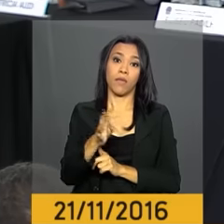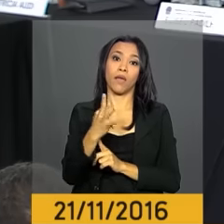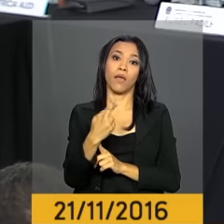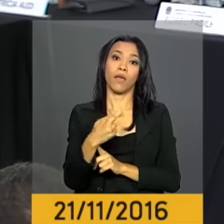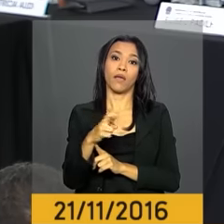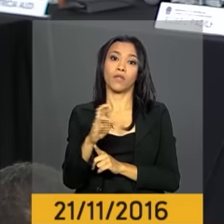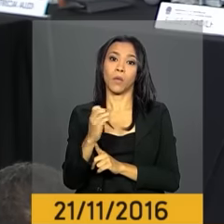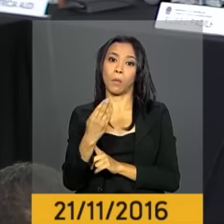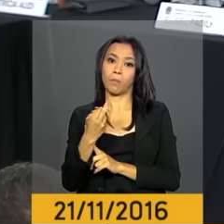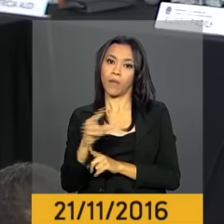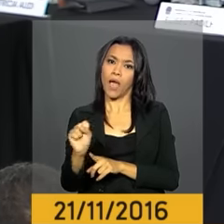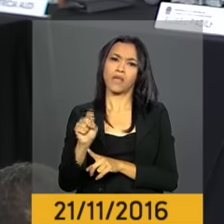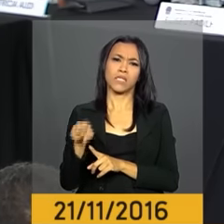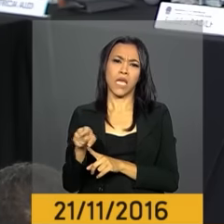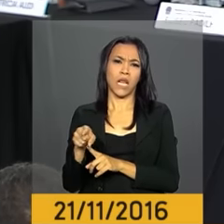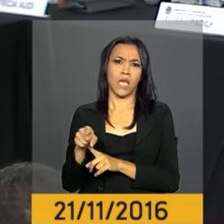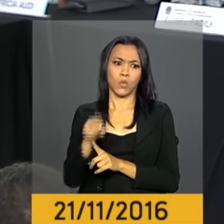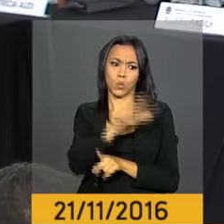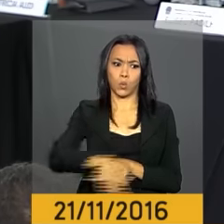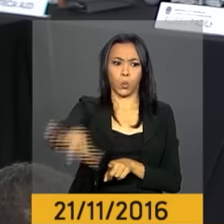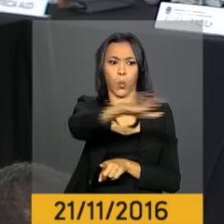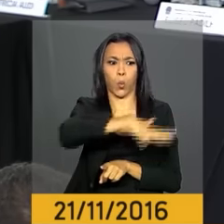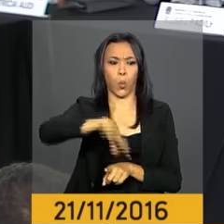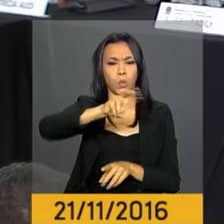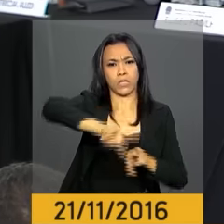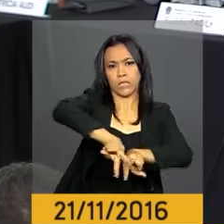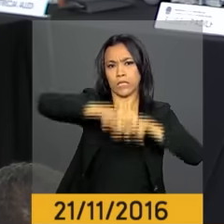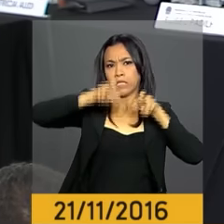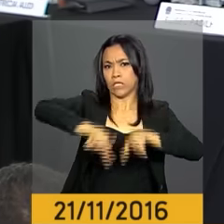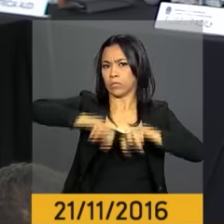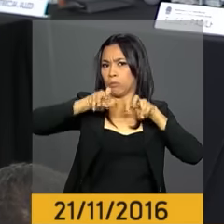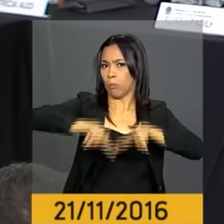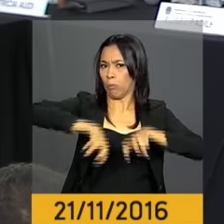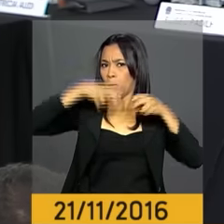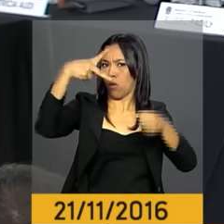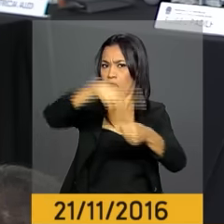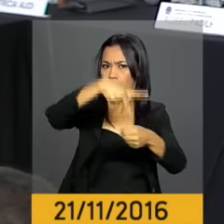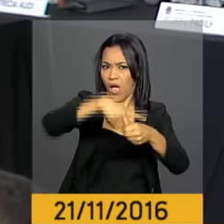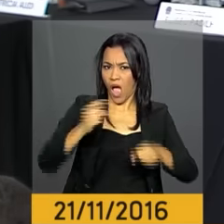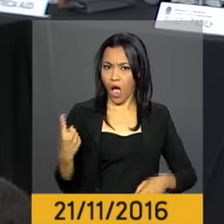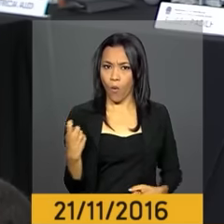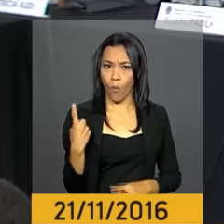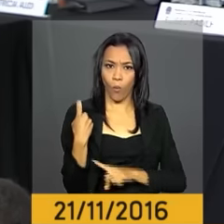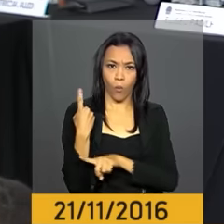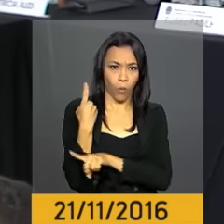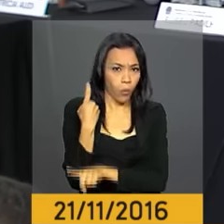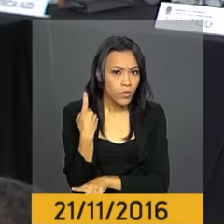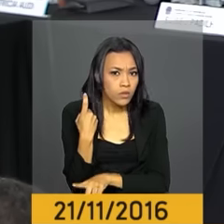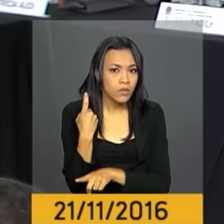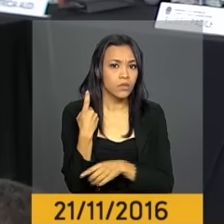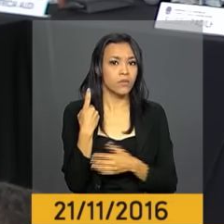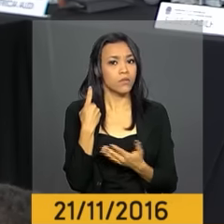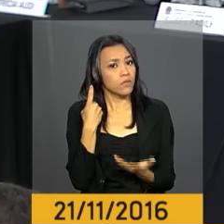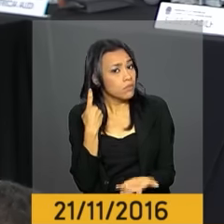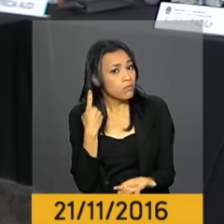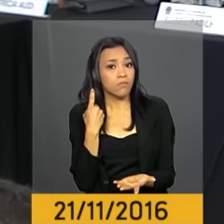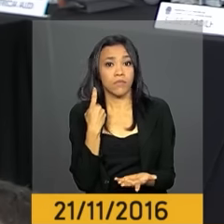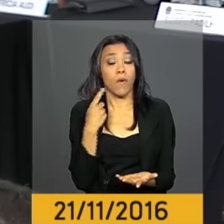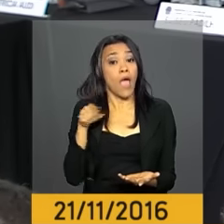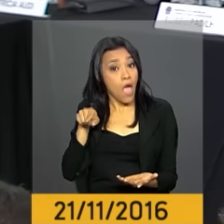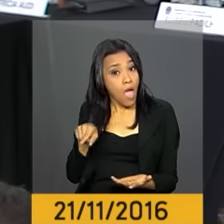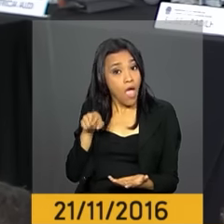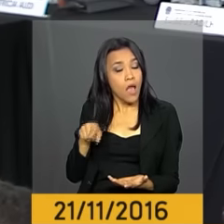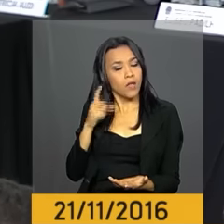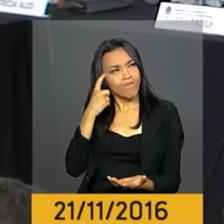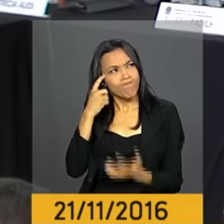exploração do pré-sal. A imprensa pode agora, a Petrobras, planejar suas atividades com base